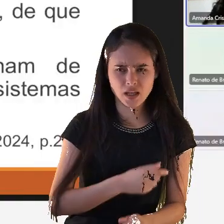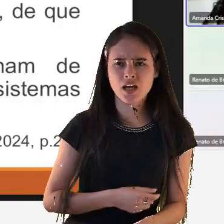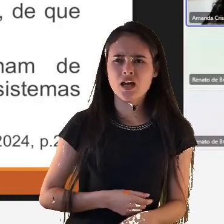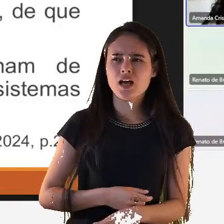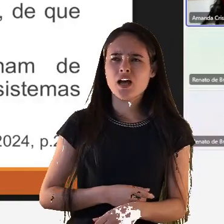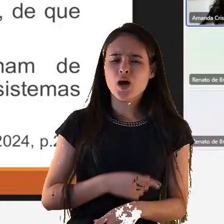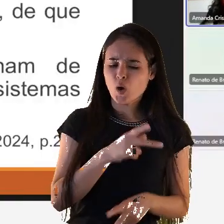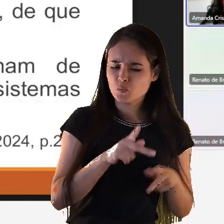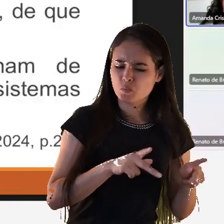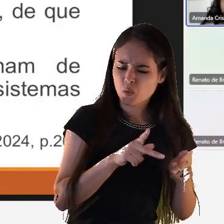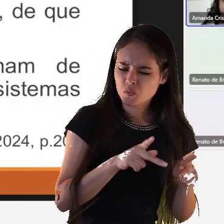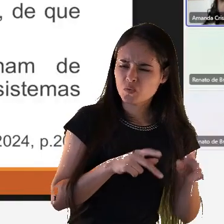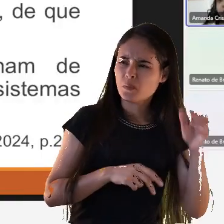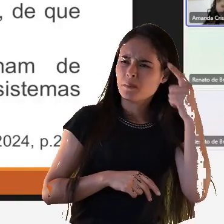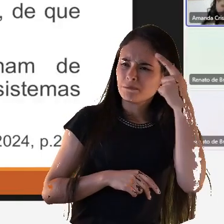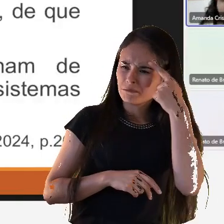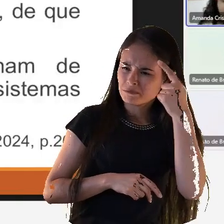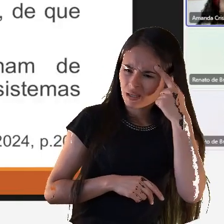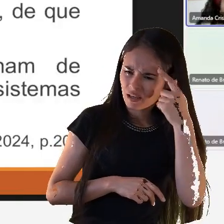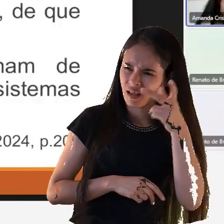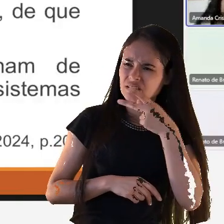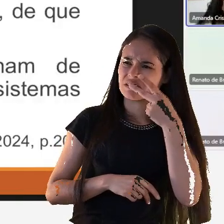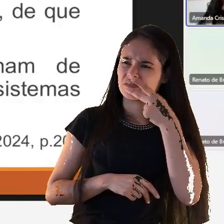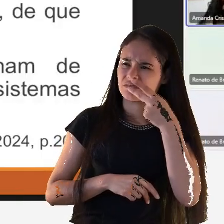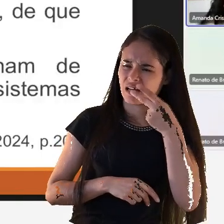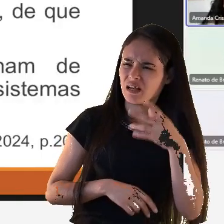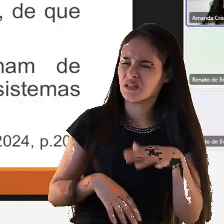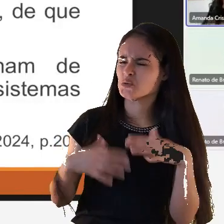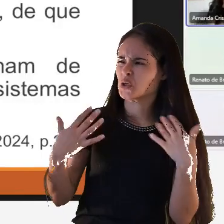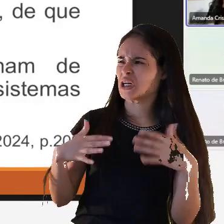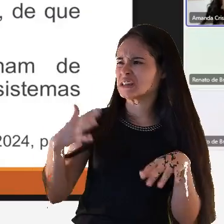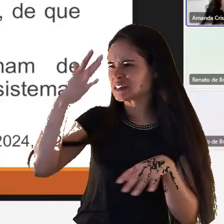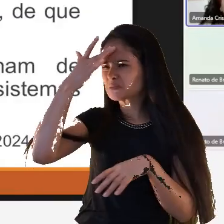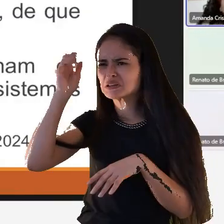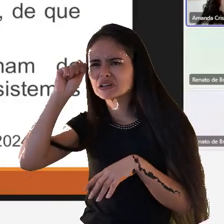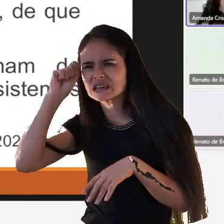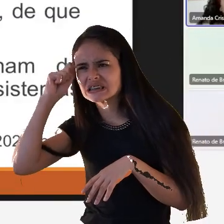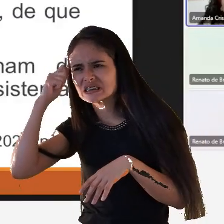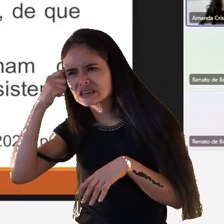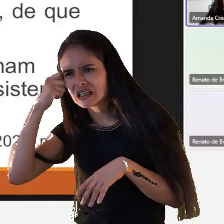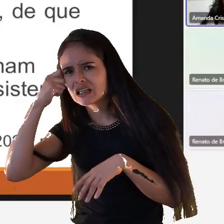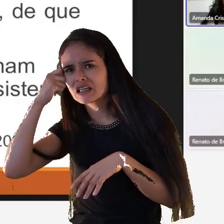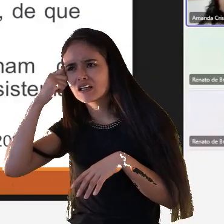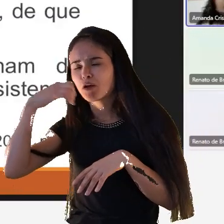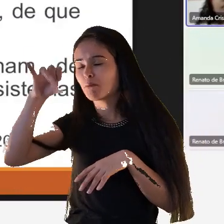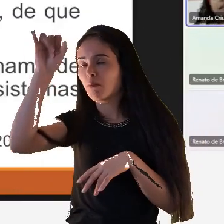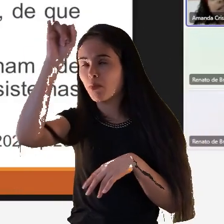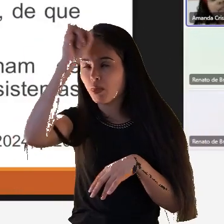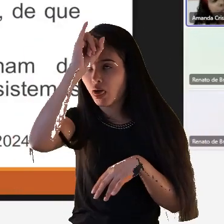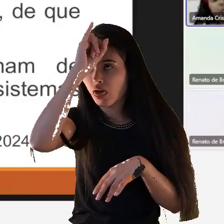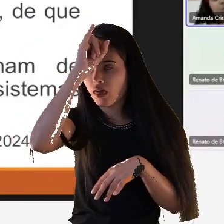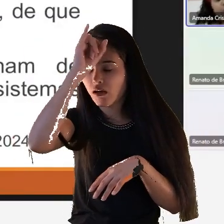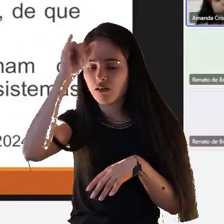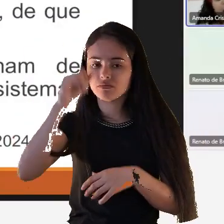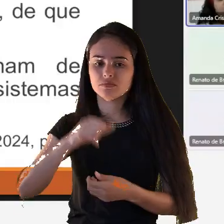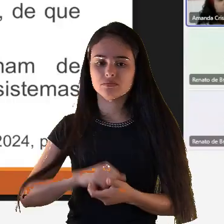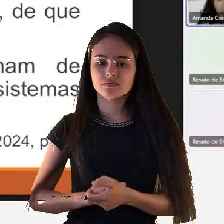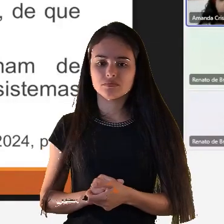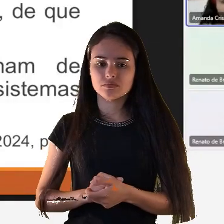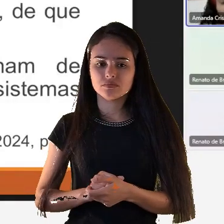que não aprende, que tem dificuldade de aprender, que não é capaz, né? Então, esse